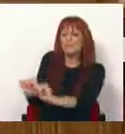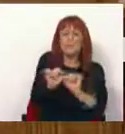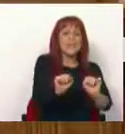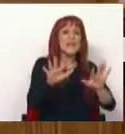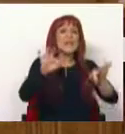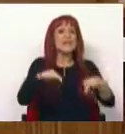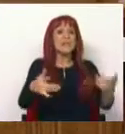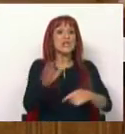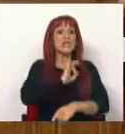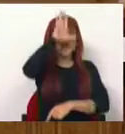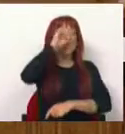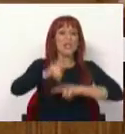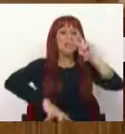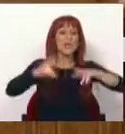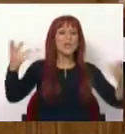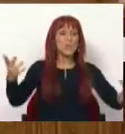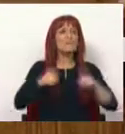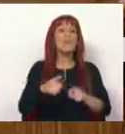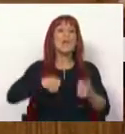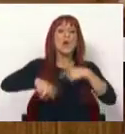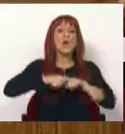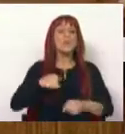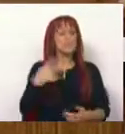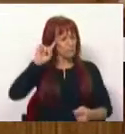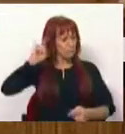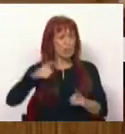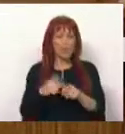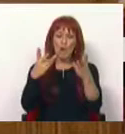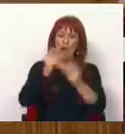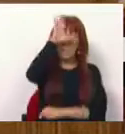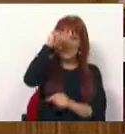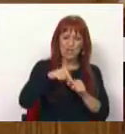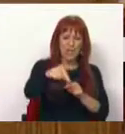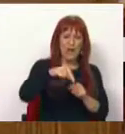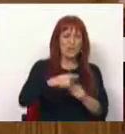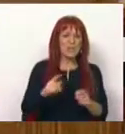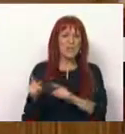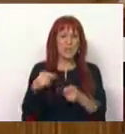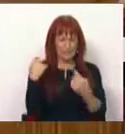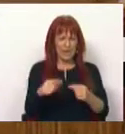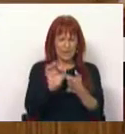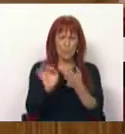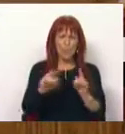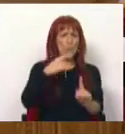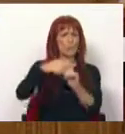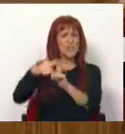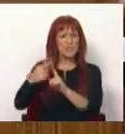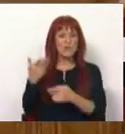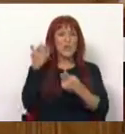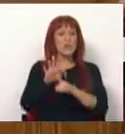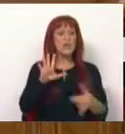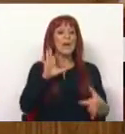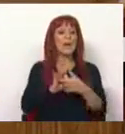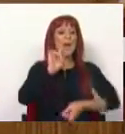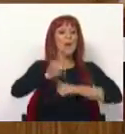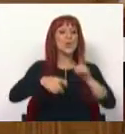Para terminar, Sr. Ministro das Finanças, nós reconhecemos que este Orçamento de Estado transporta elementos positivos, nomeadamente no que